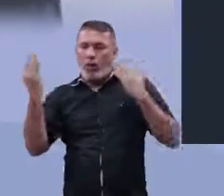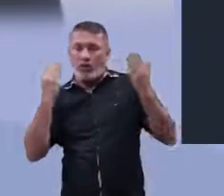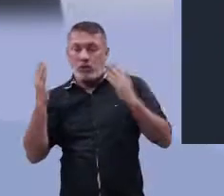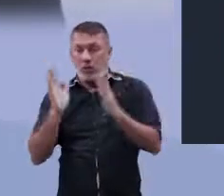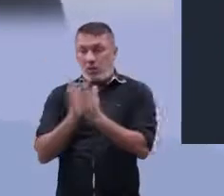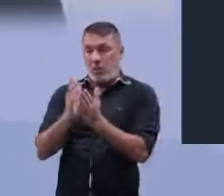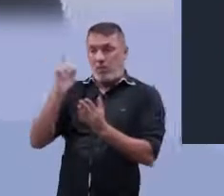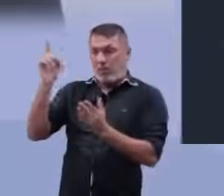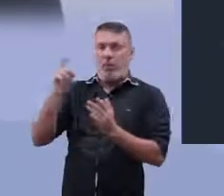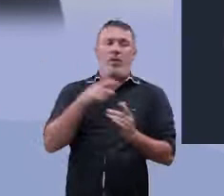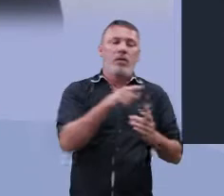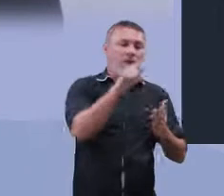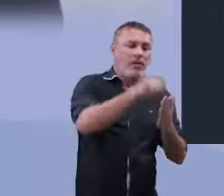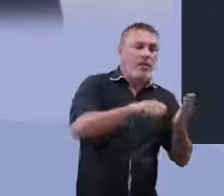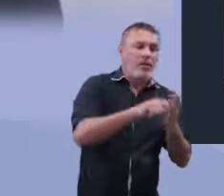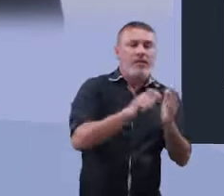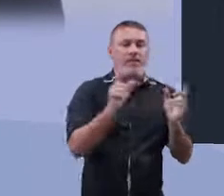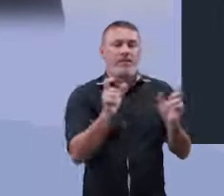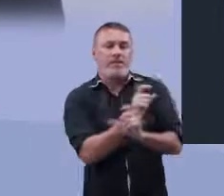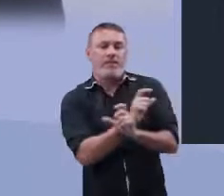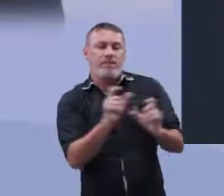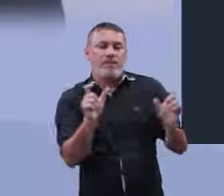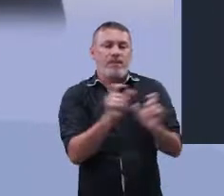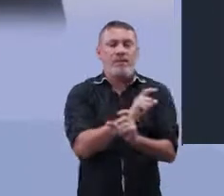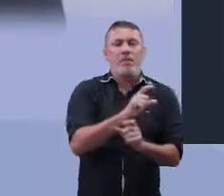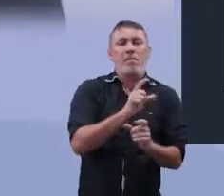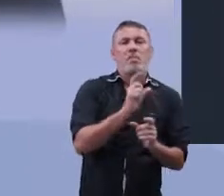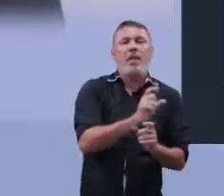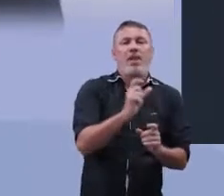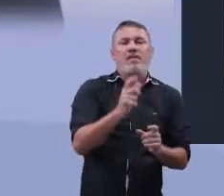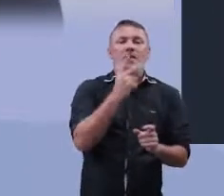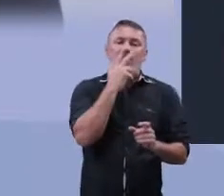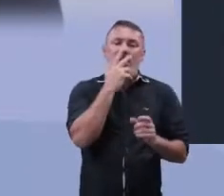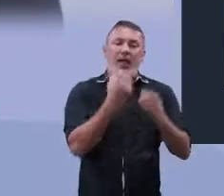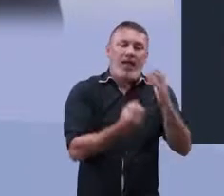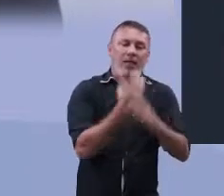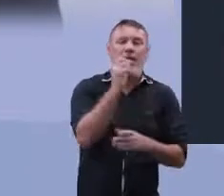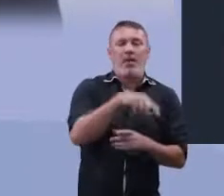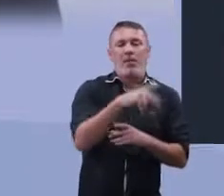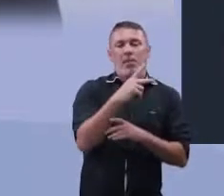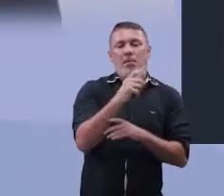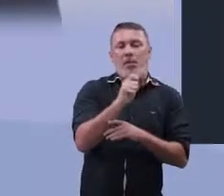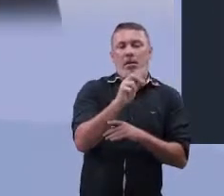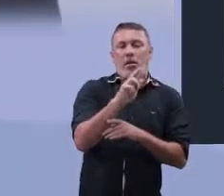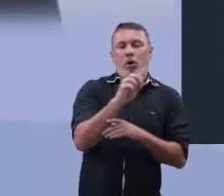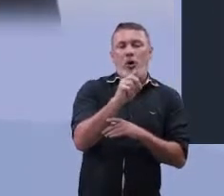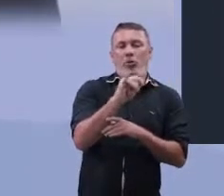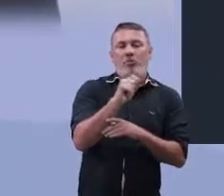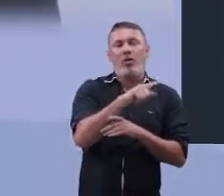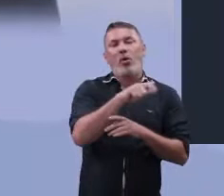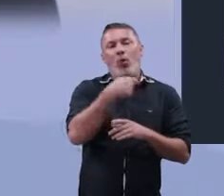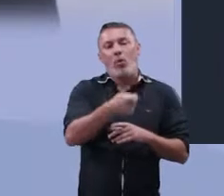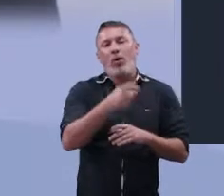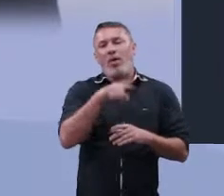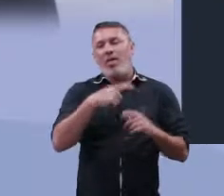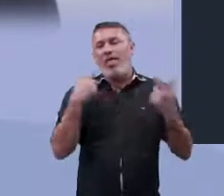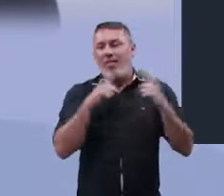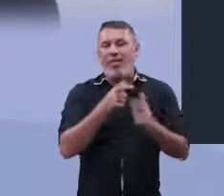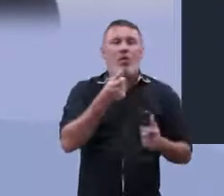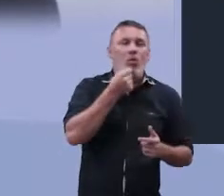essa brincadeira com as palavras, esse jogo aí para formar a paródia e criar esse efeito de